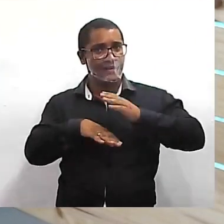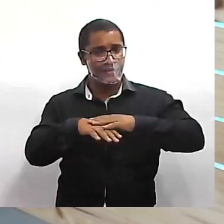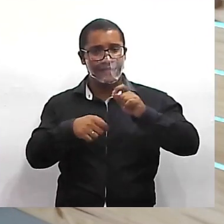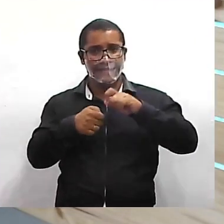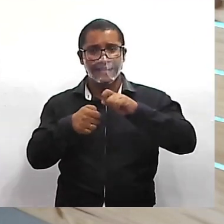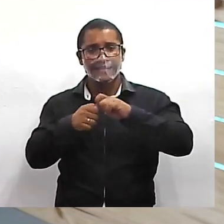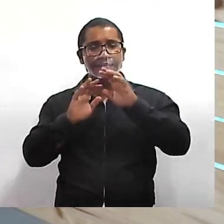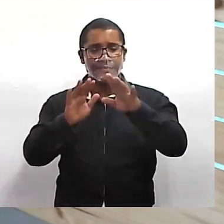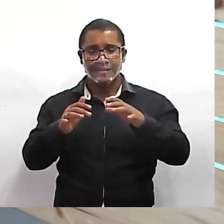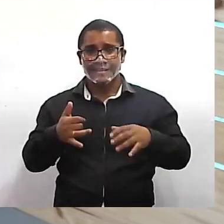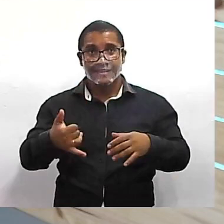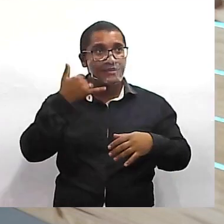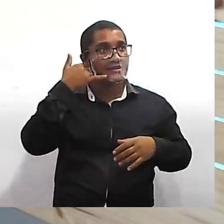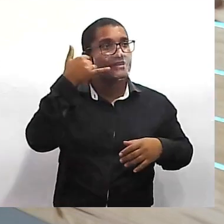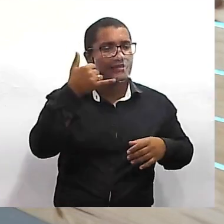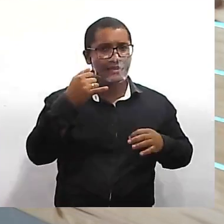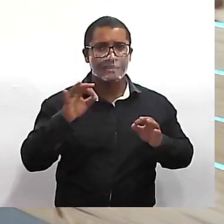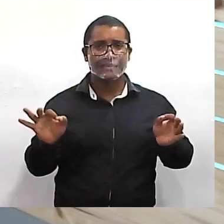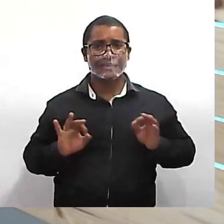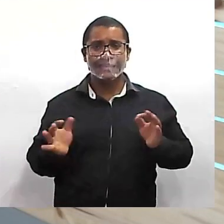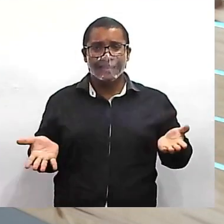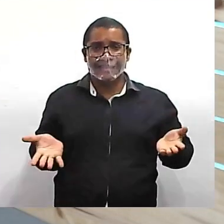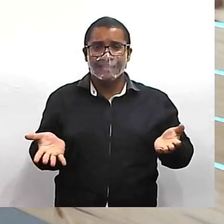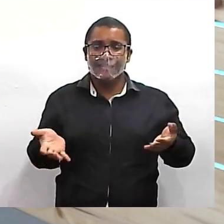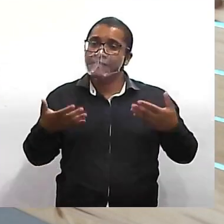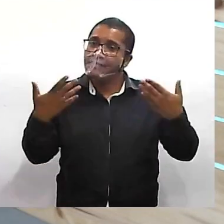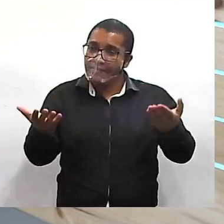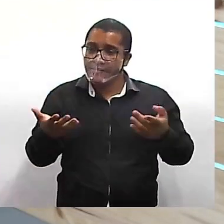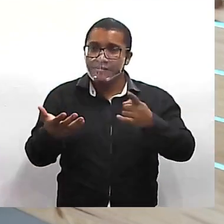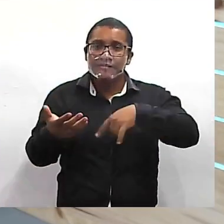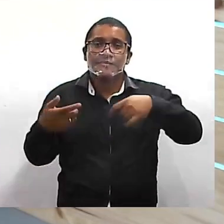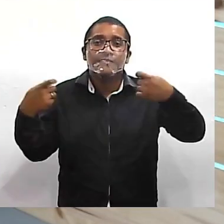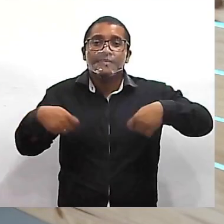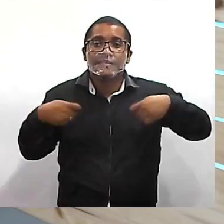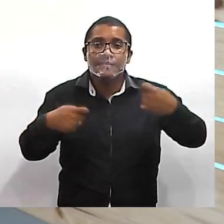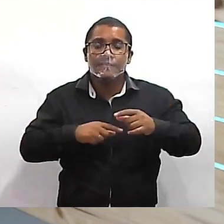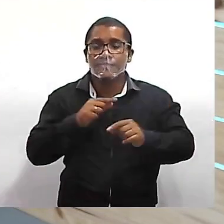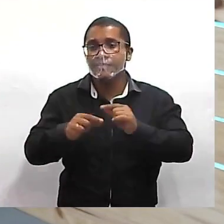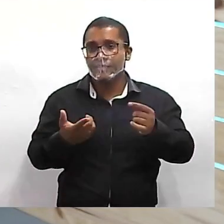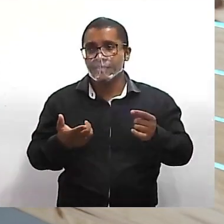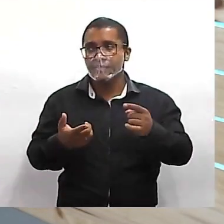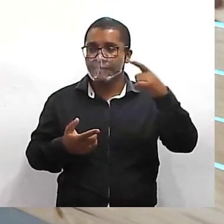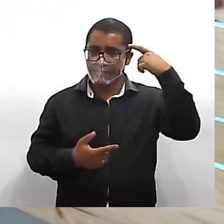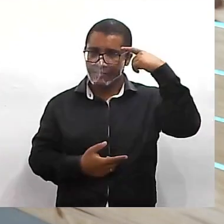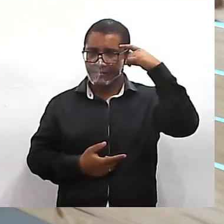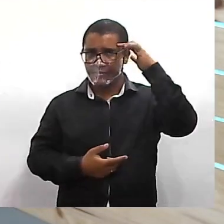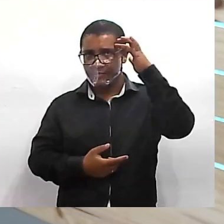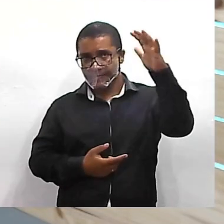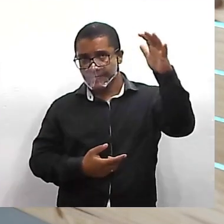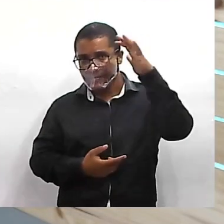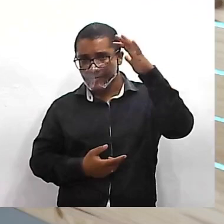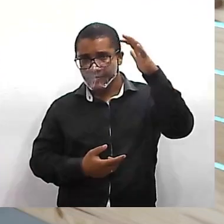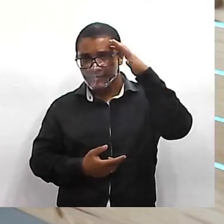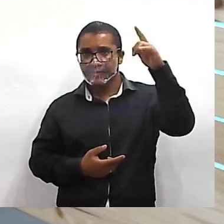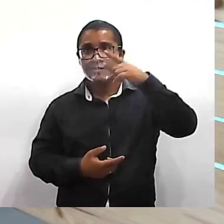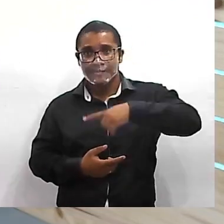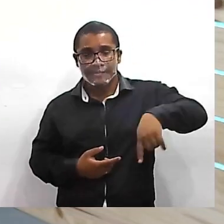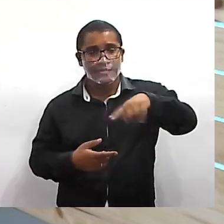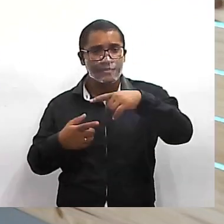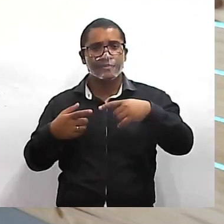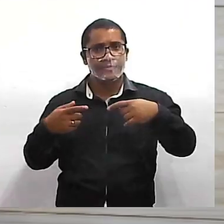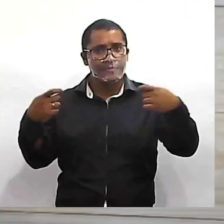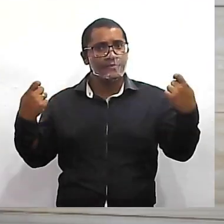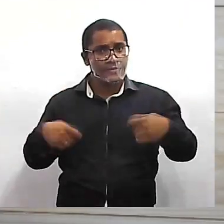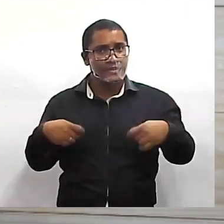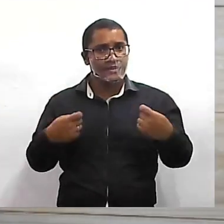um multiuso. Então, na verdade, o que é que a gente precisa fazer? Pensar que nós precisamos